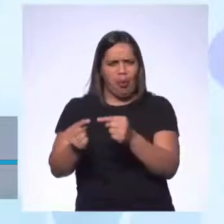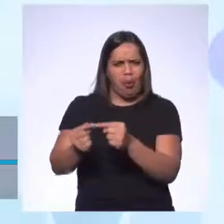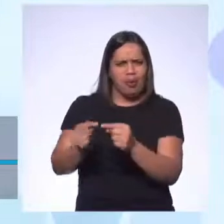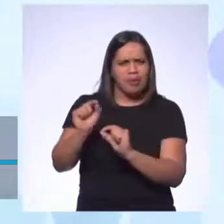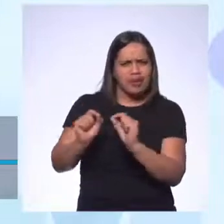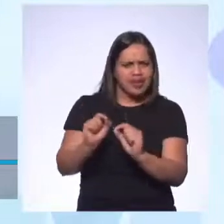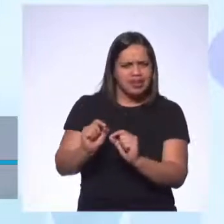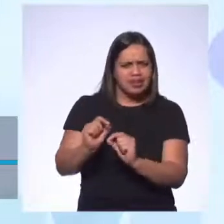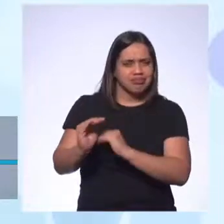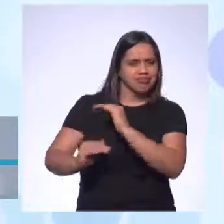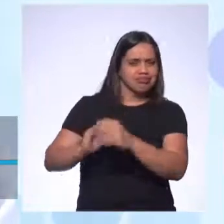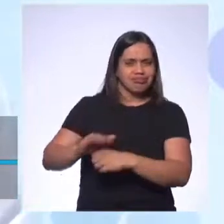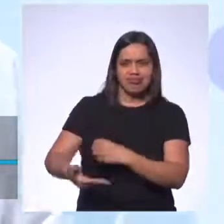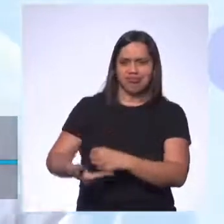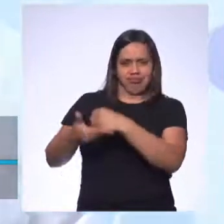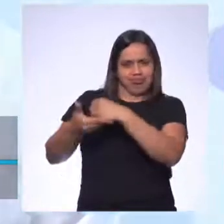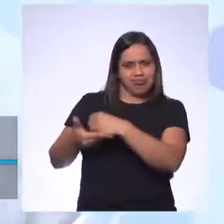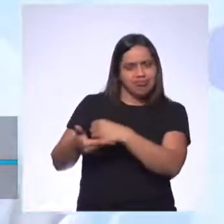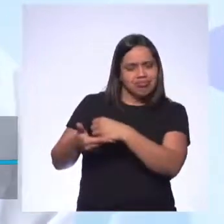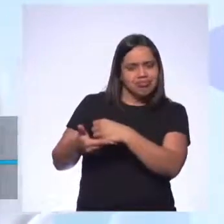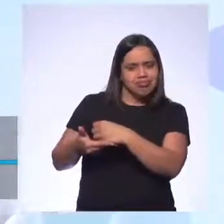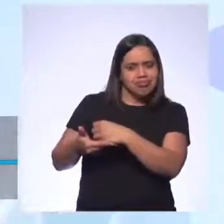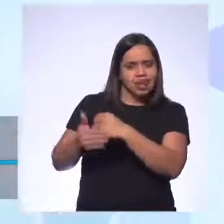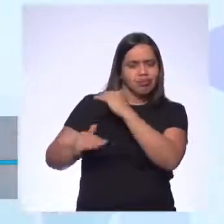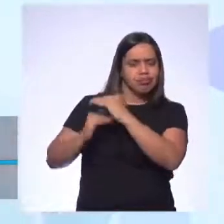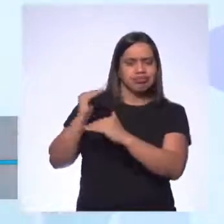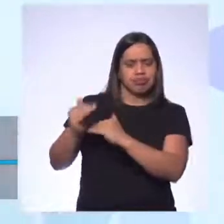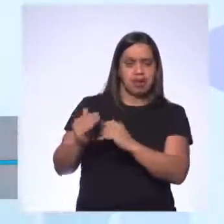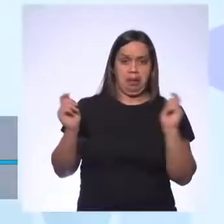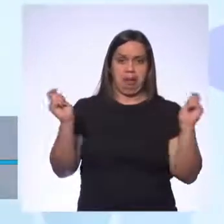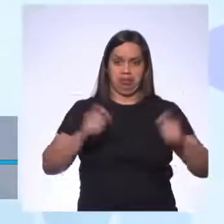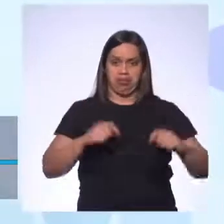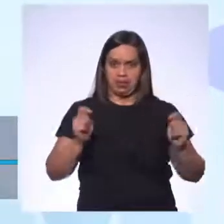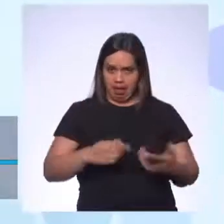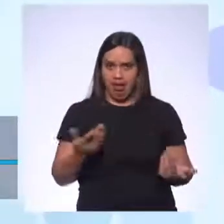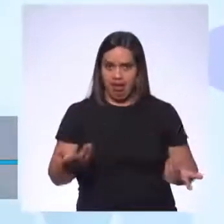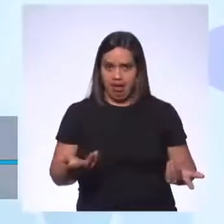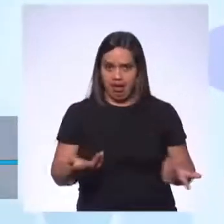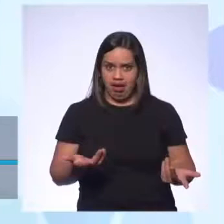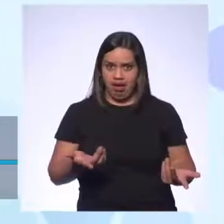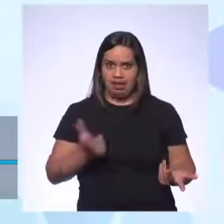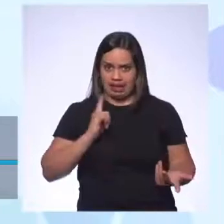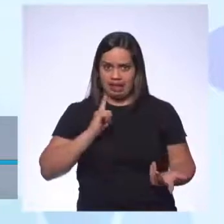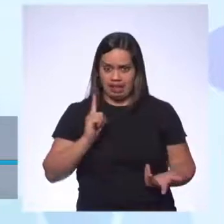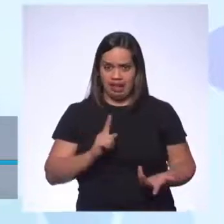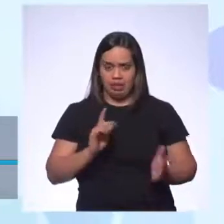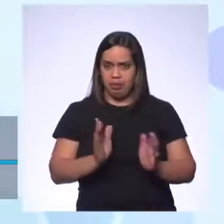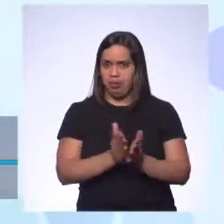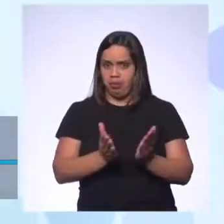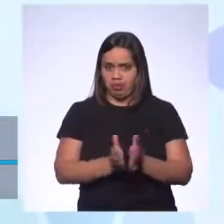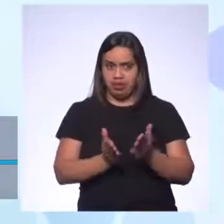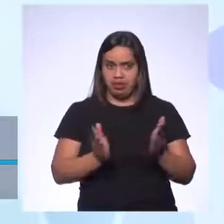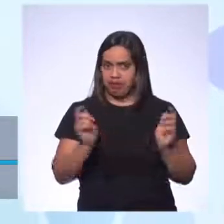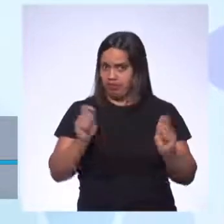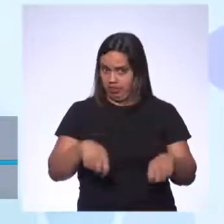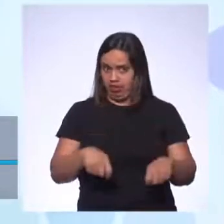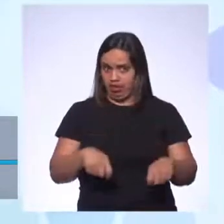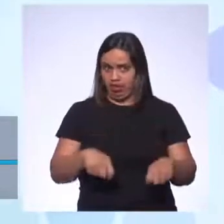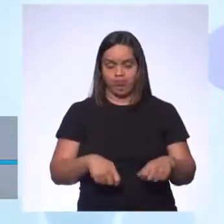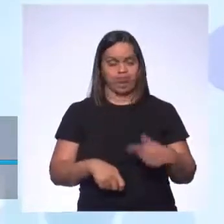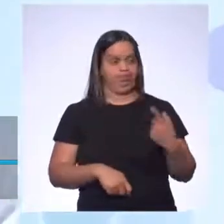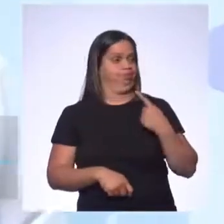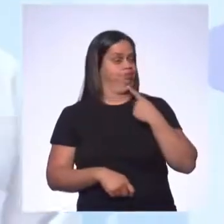Será que é possível fazer um desenvolvimento sustentável com pobreza? Não